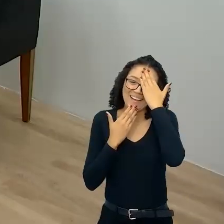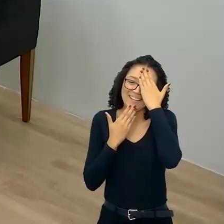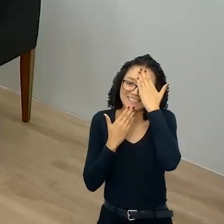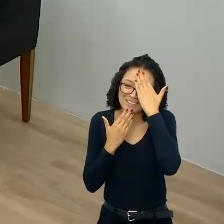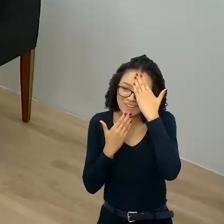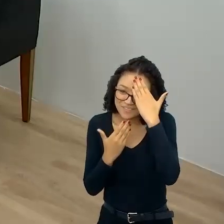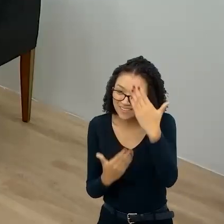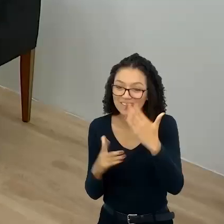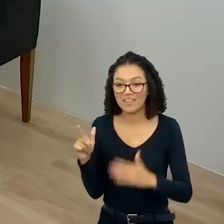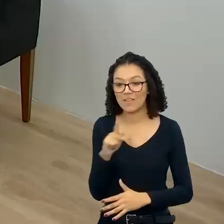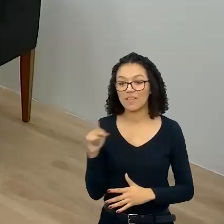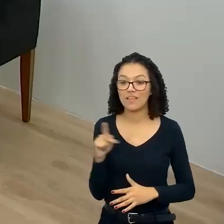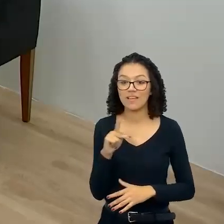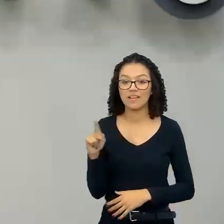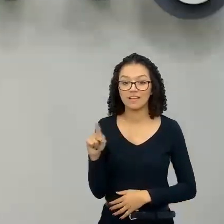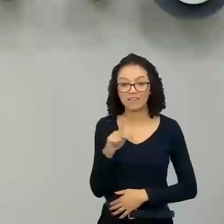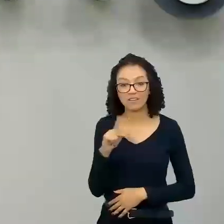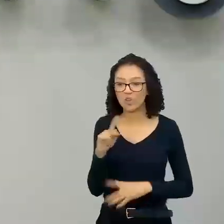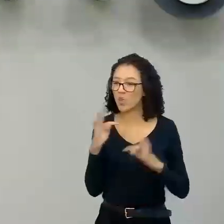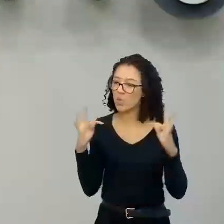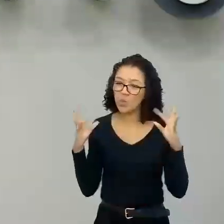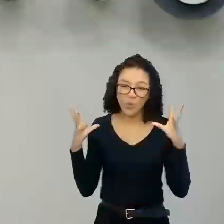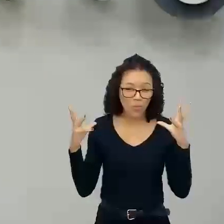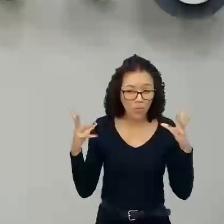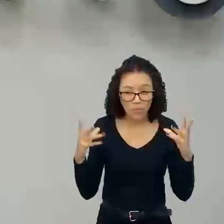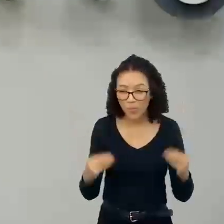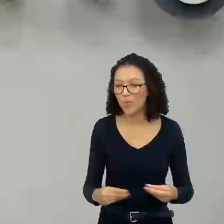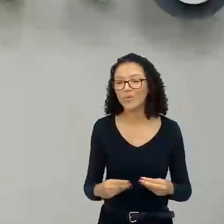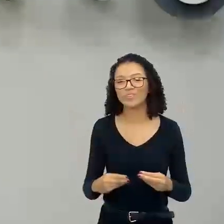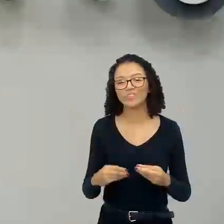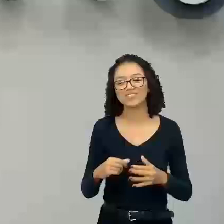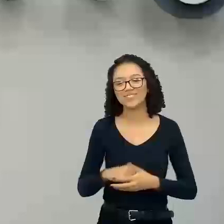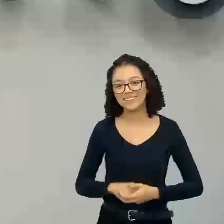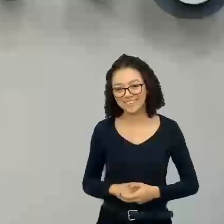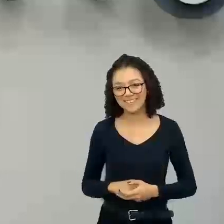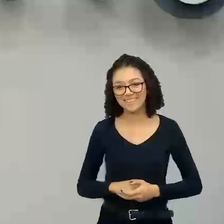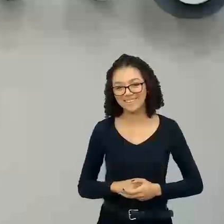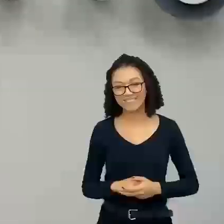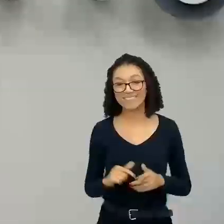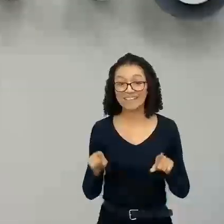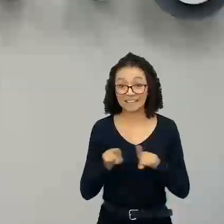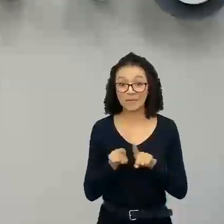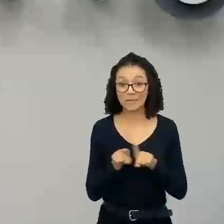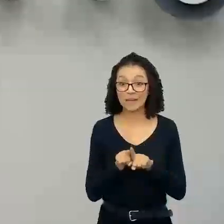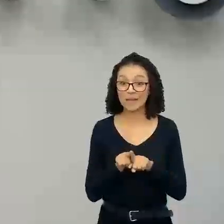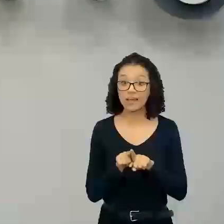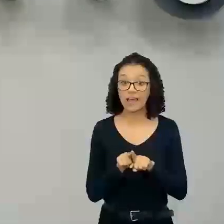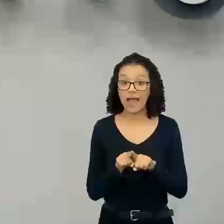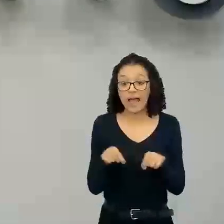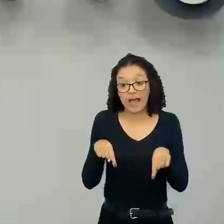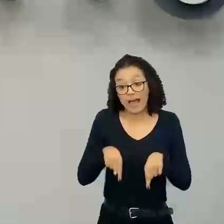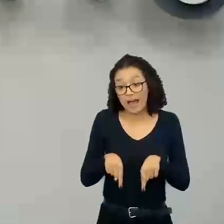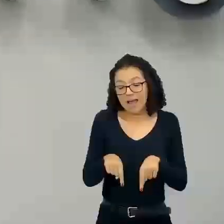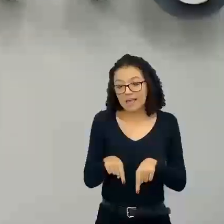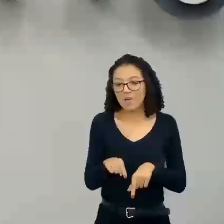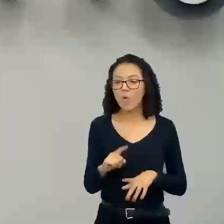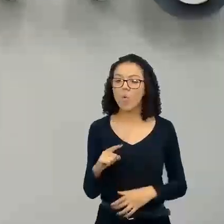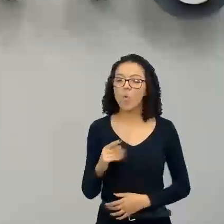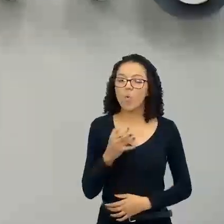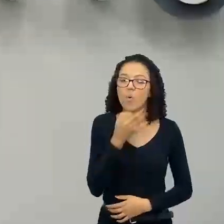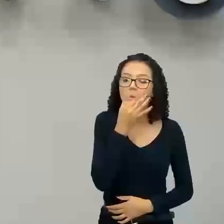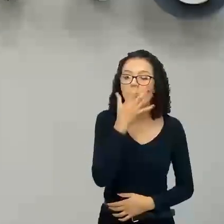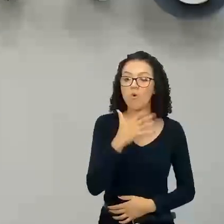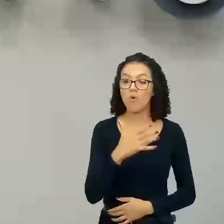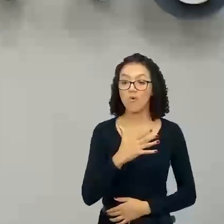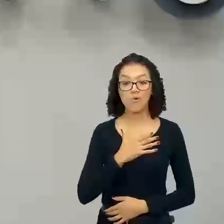slide do desdobramento. Agradecer os professores e professoras. Como ele colocou aqui, a gente está dando algumas perspectivas. É lógico que vocês